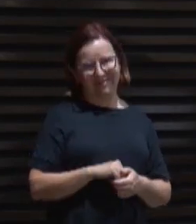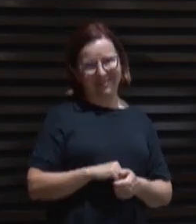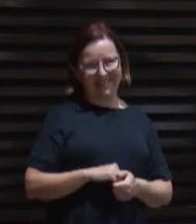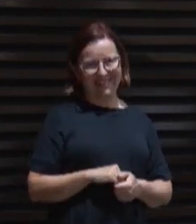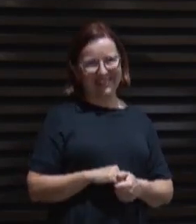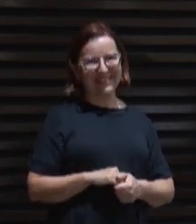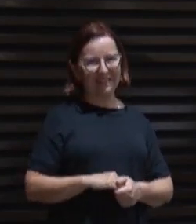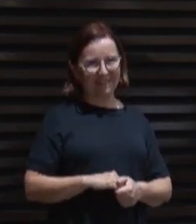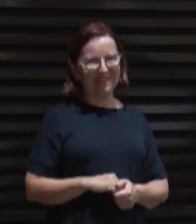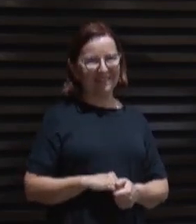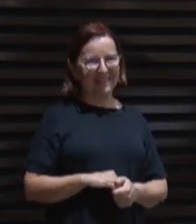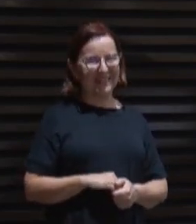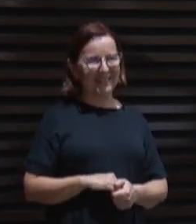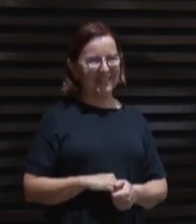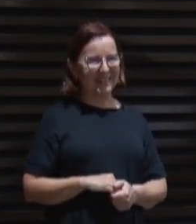para mim.